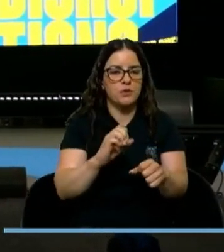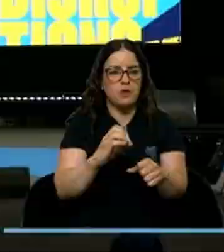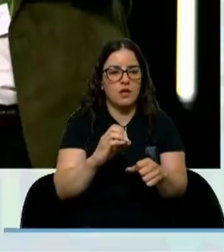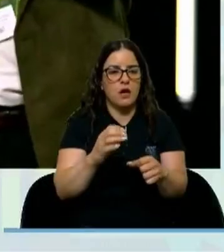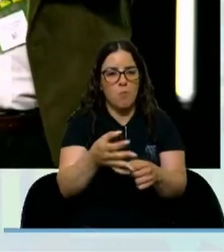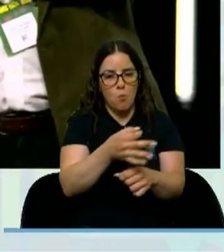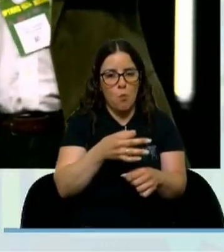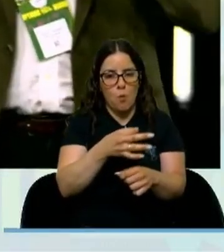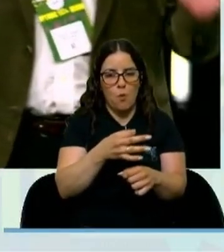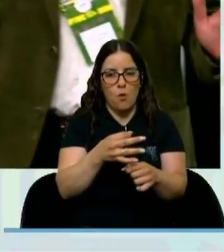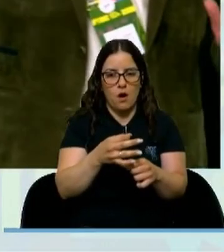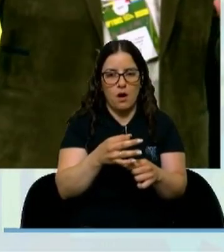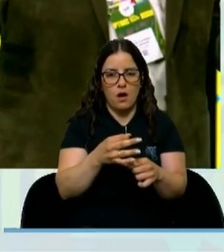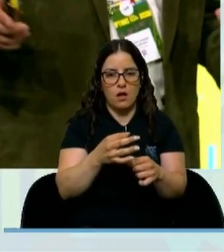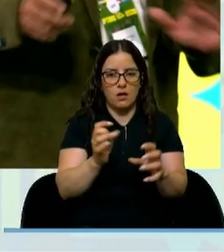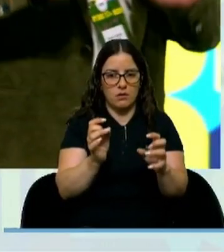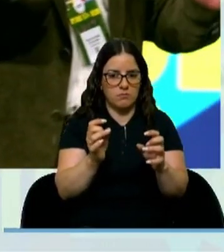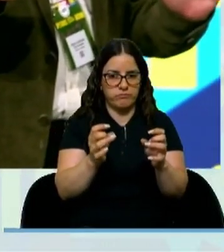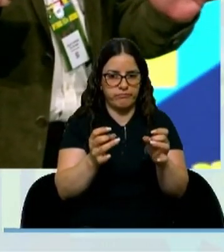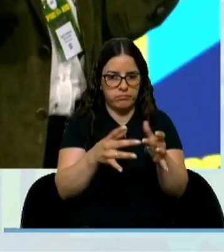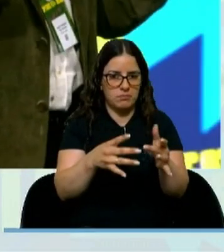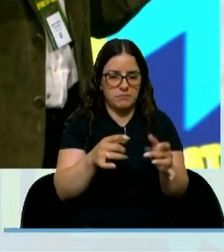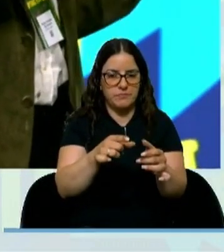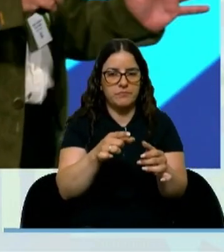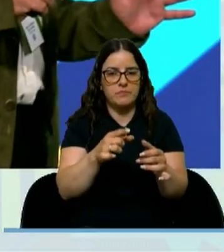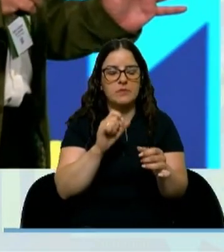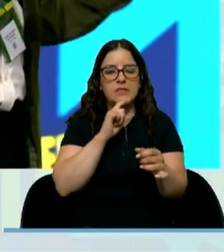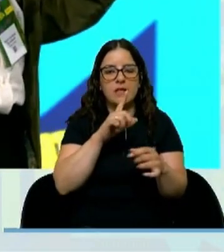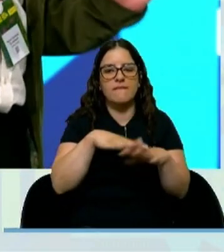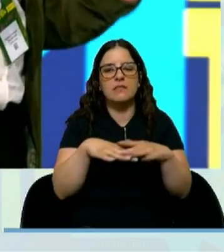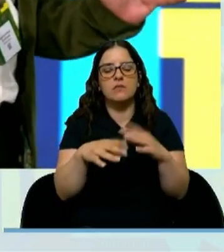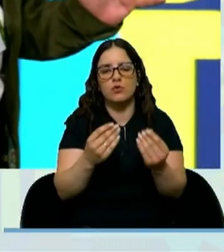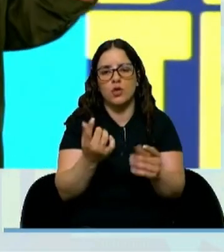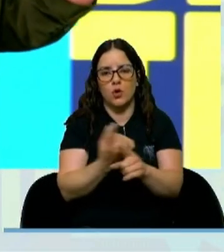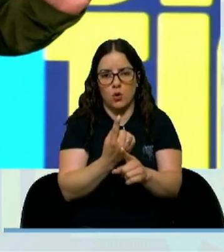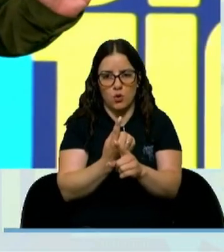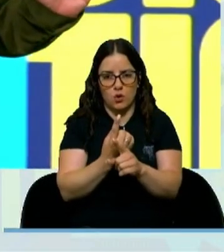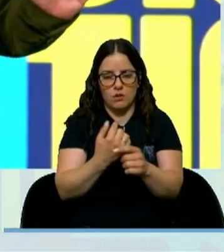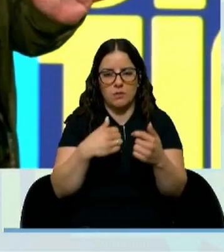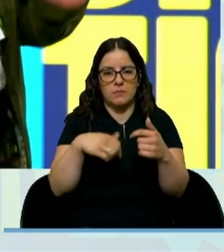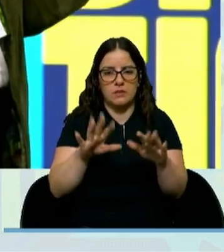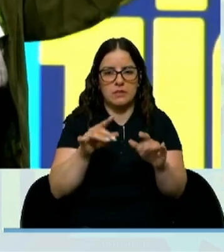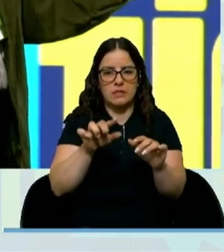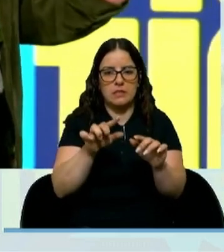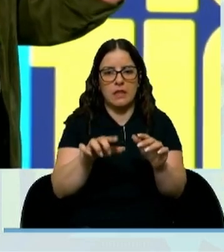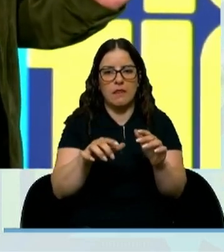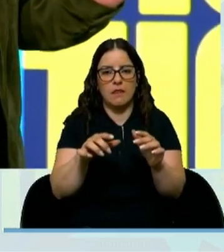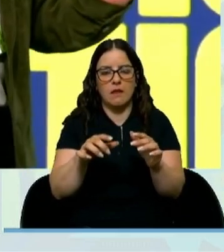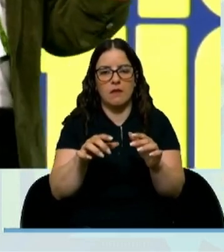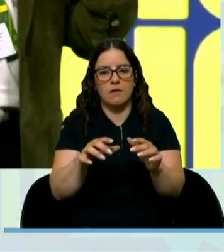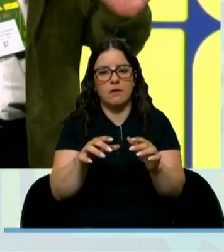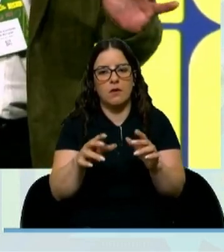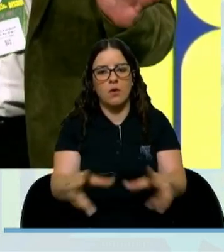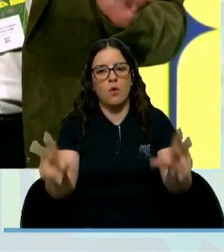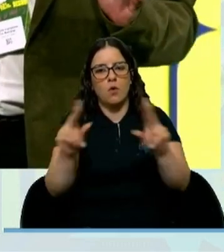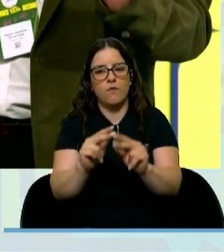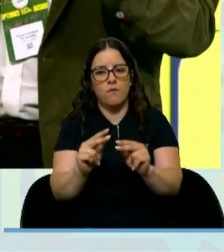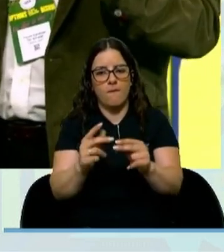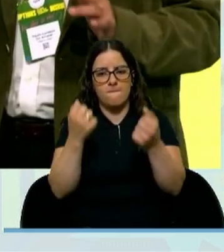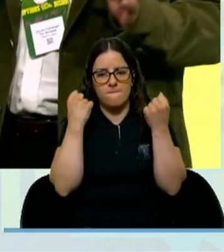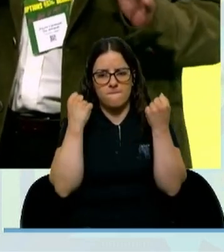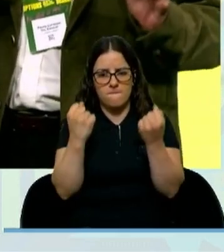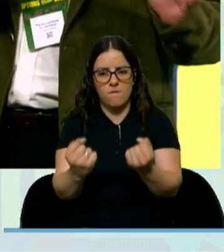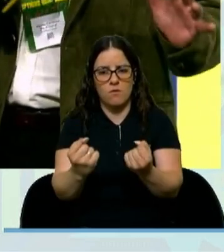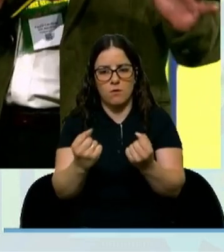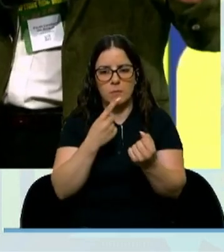interessantes, podemos fazer imensas coisas com elas, mas não é isso. Isto que nos deu, o desafio que nos deu foi uma inovação tremenda, percebendo